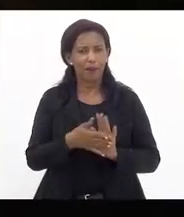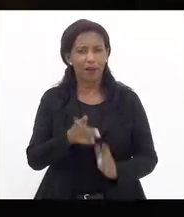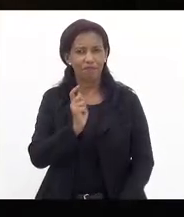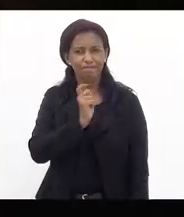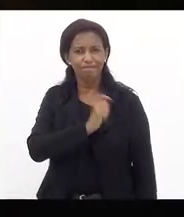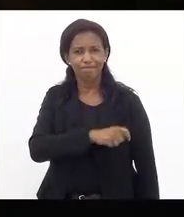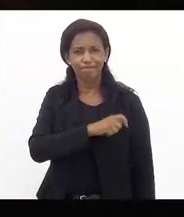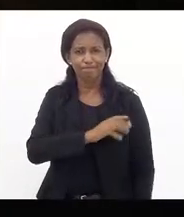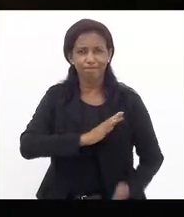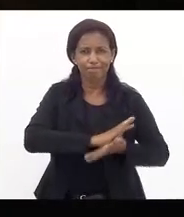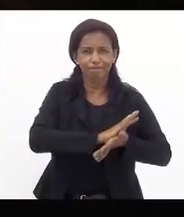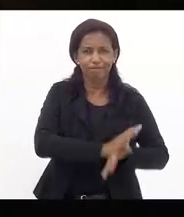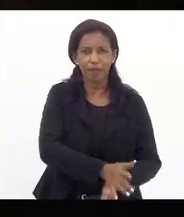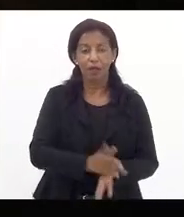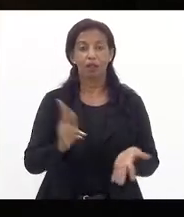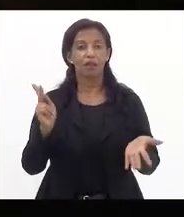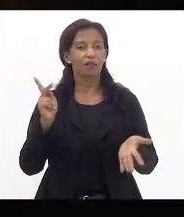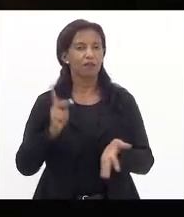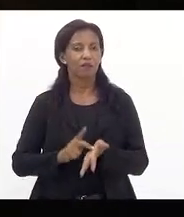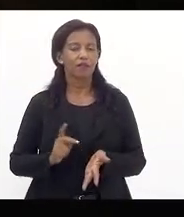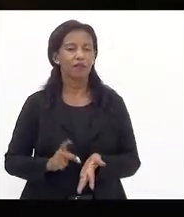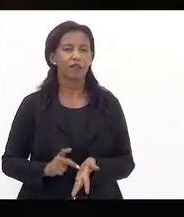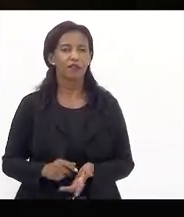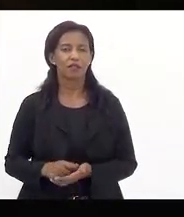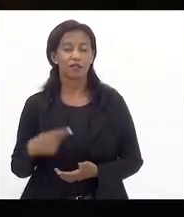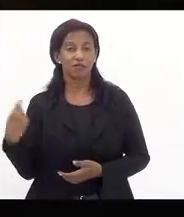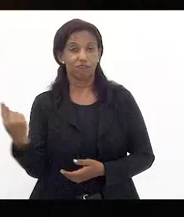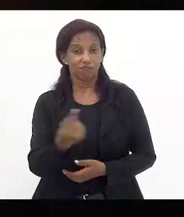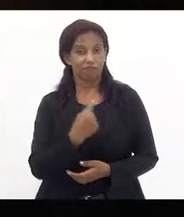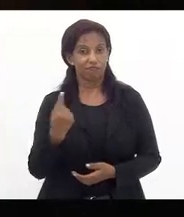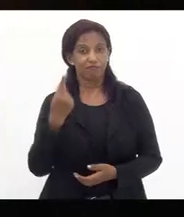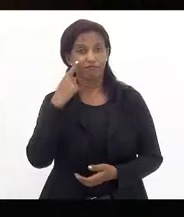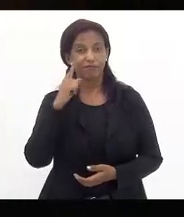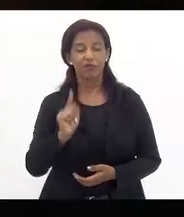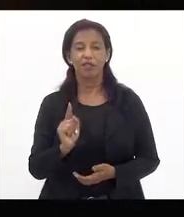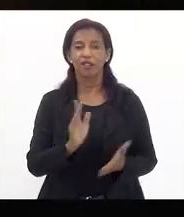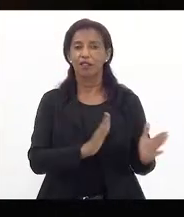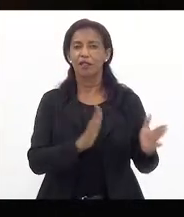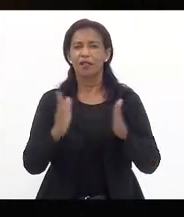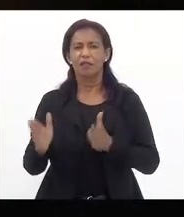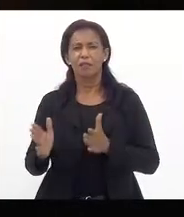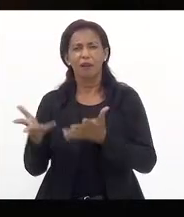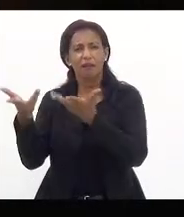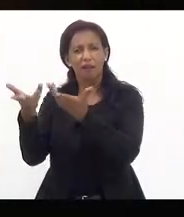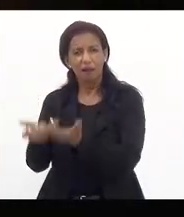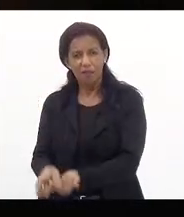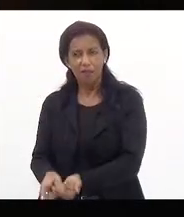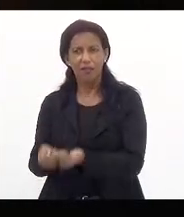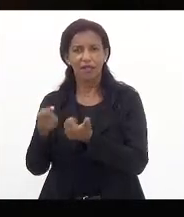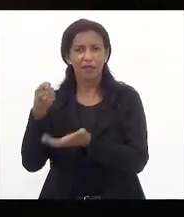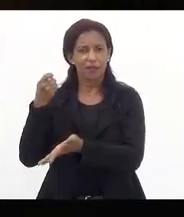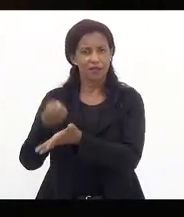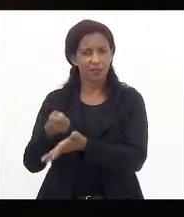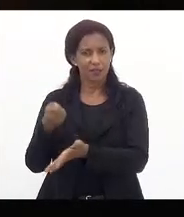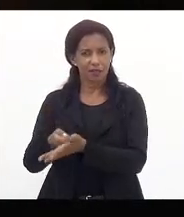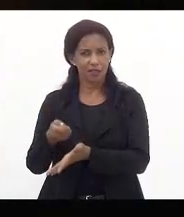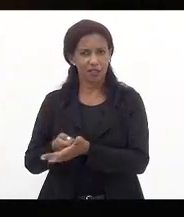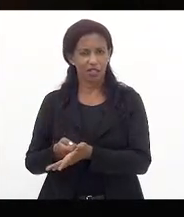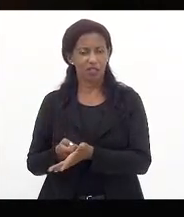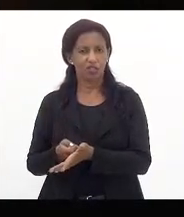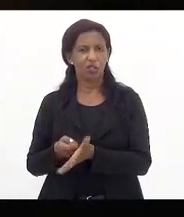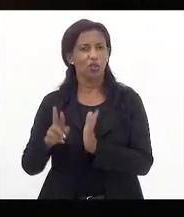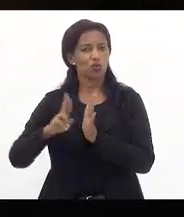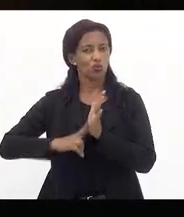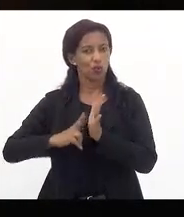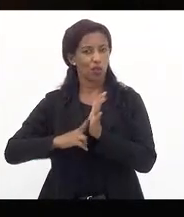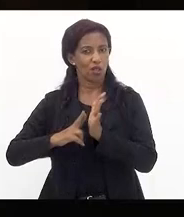de maldade, na verdade, a gente vê que, para submeter as exigências do regime